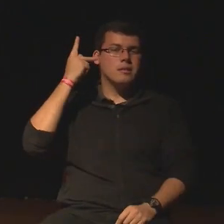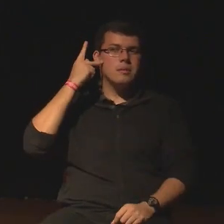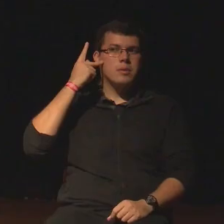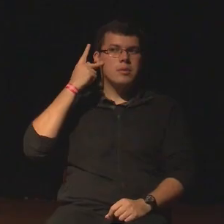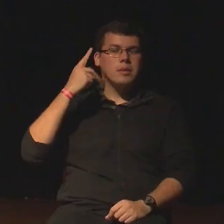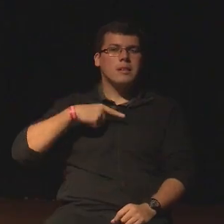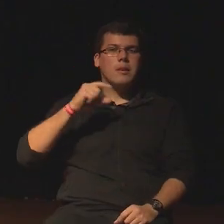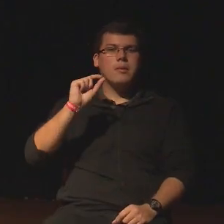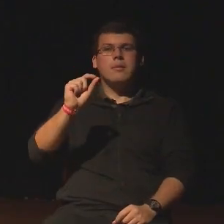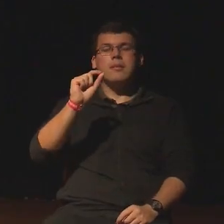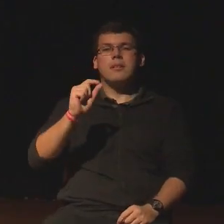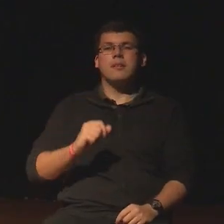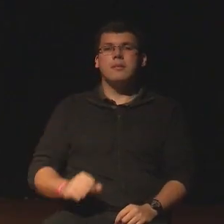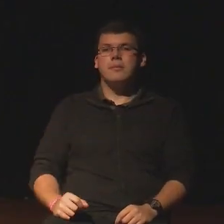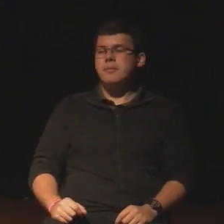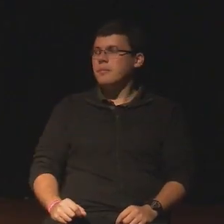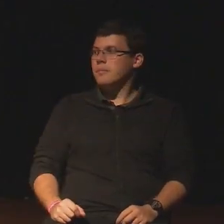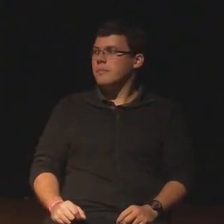como que se chama?